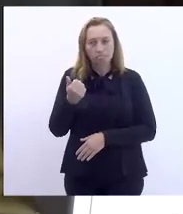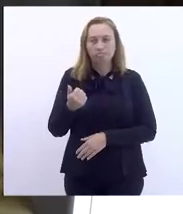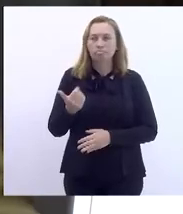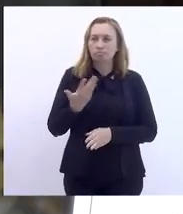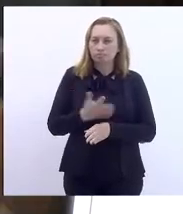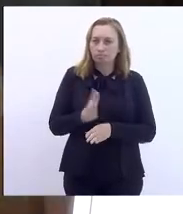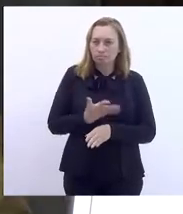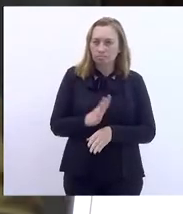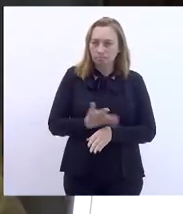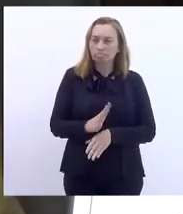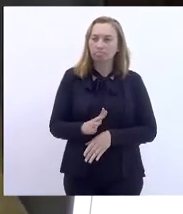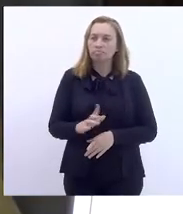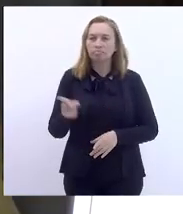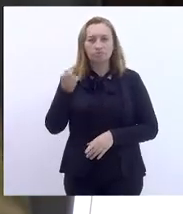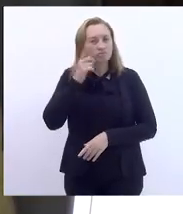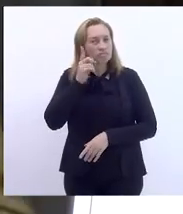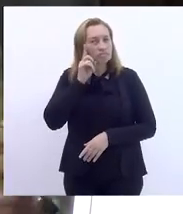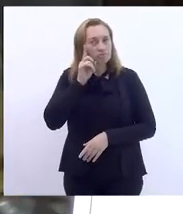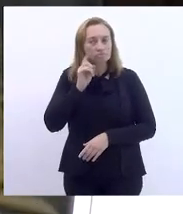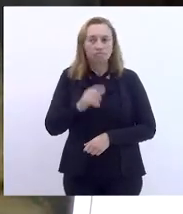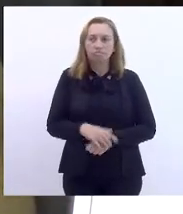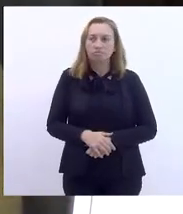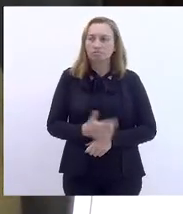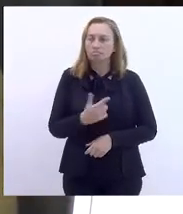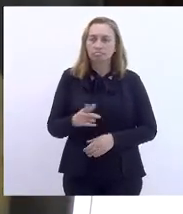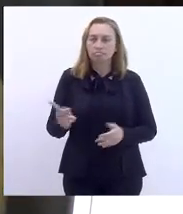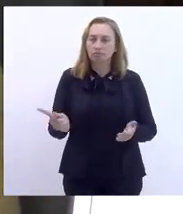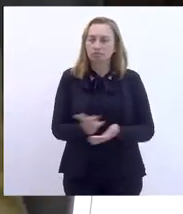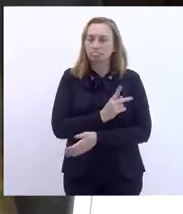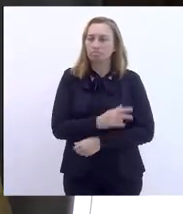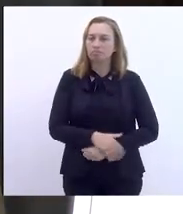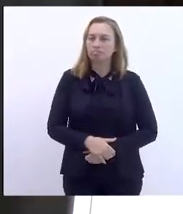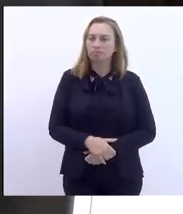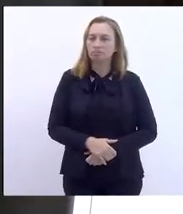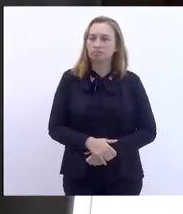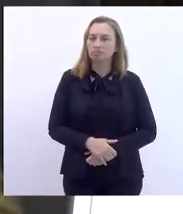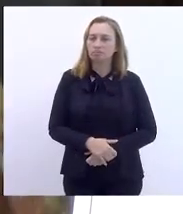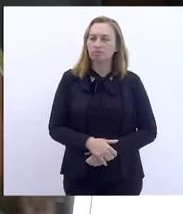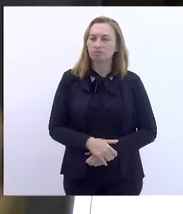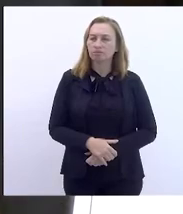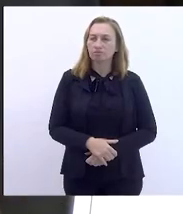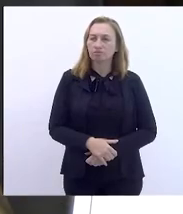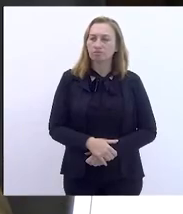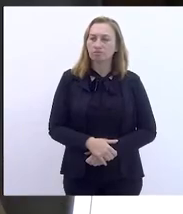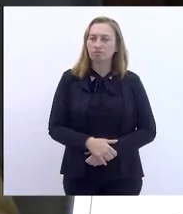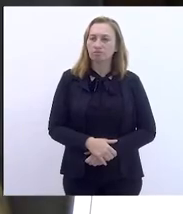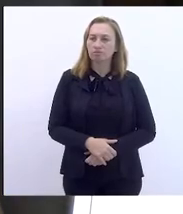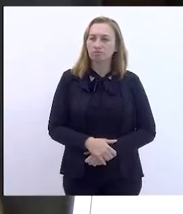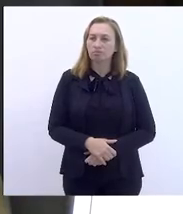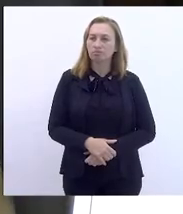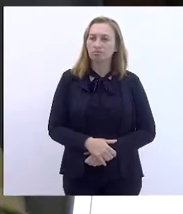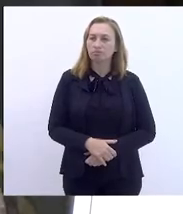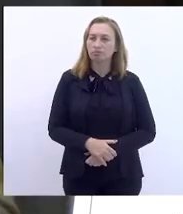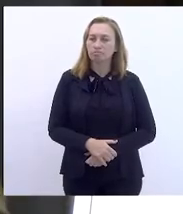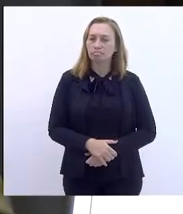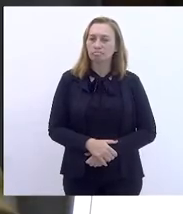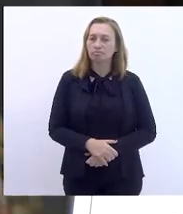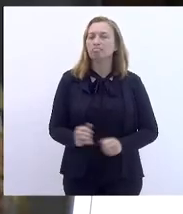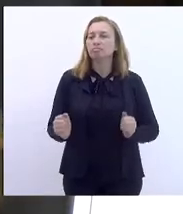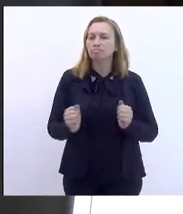gente que ela prática a gente quer no dia a dia isso não acontece E para isso a coalizão